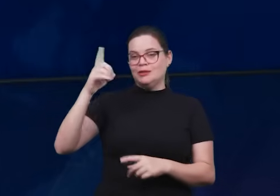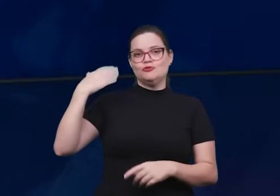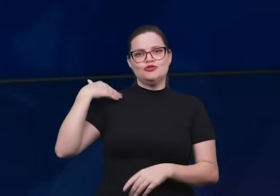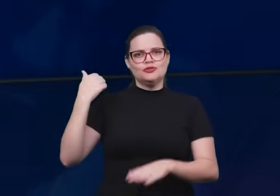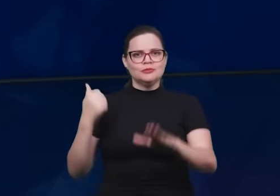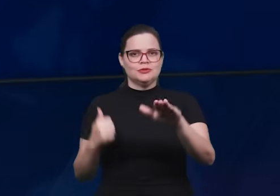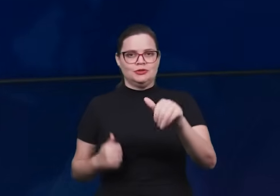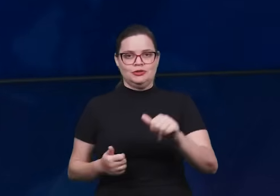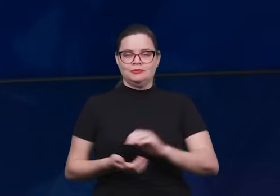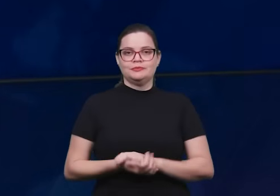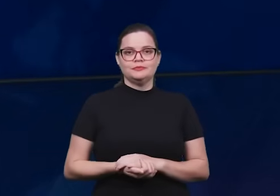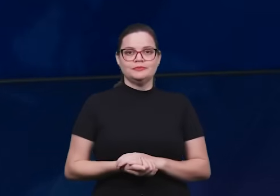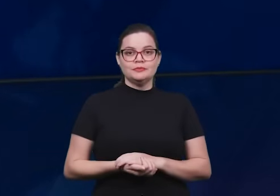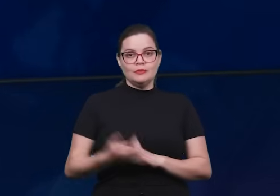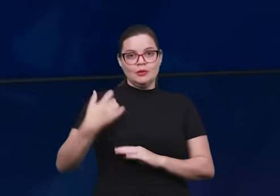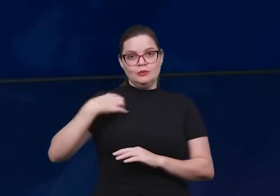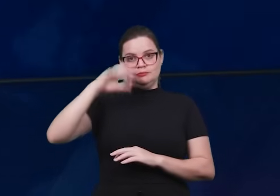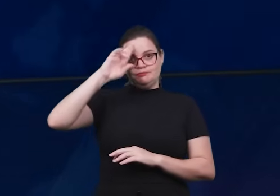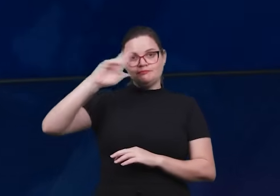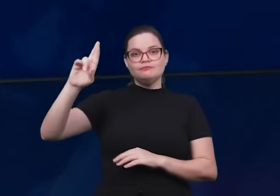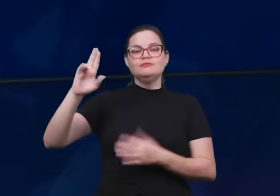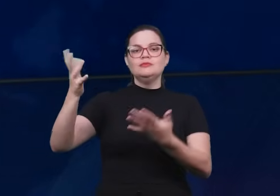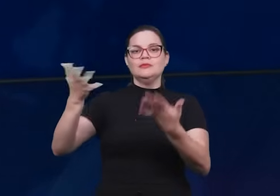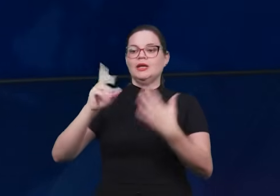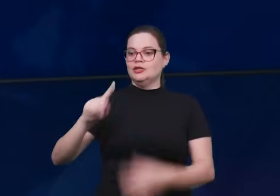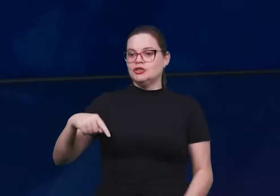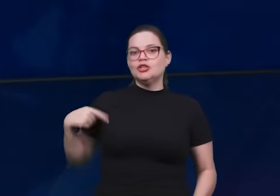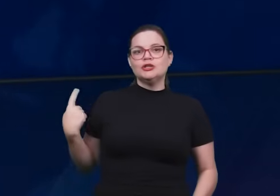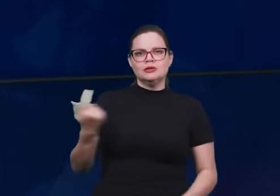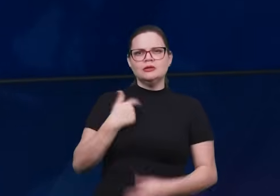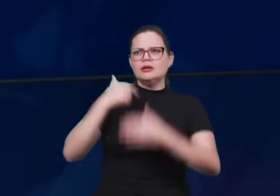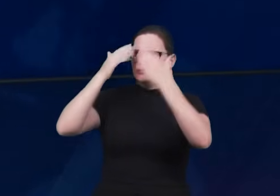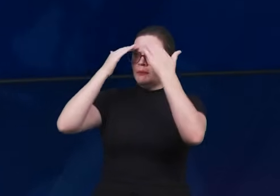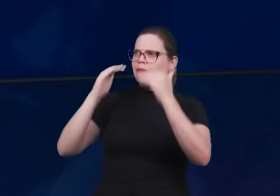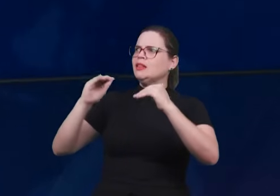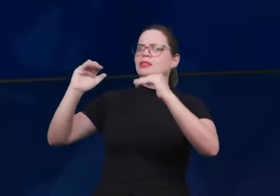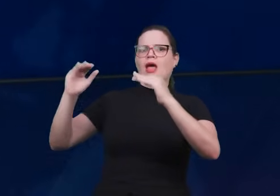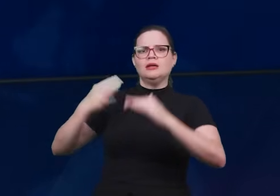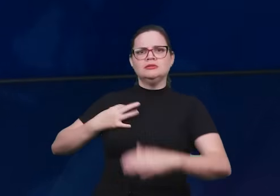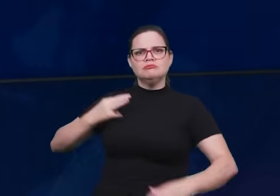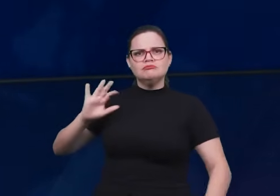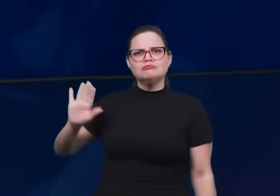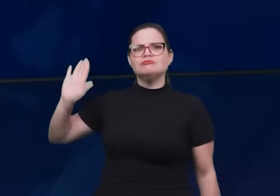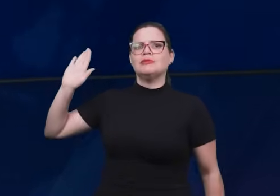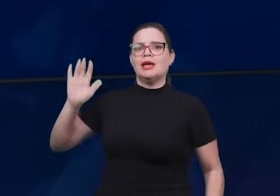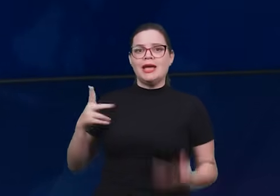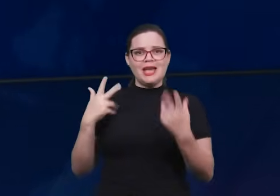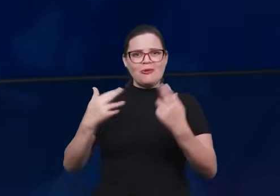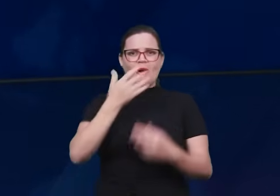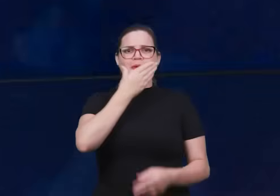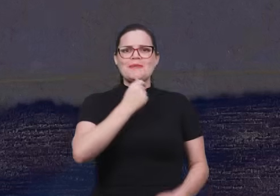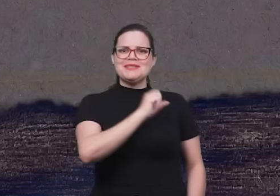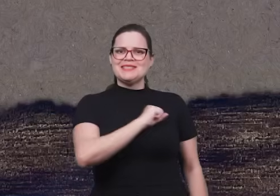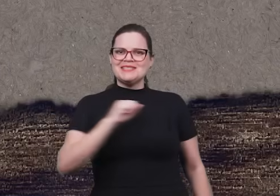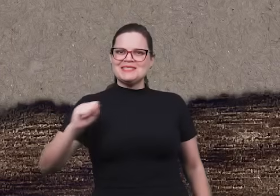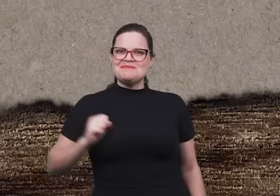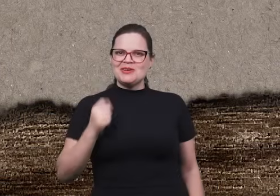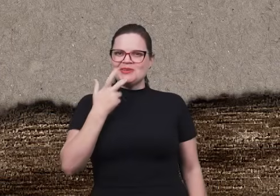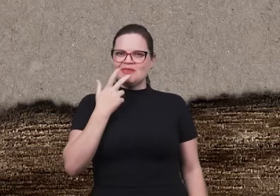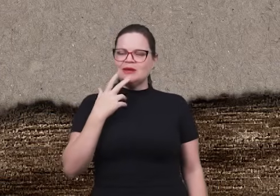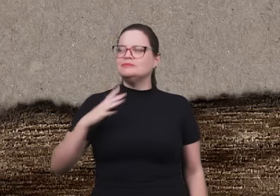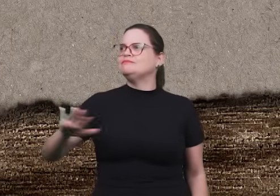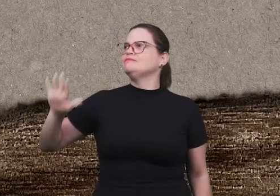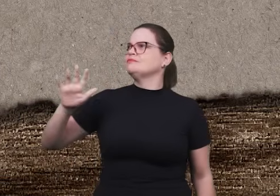chamado de Deus. O Senhor quer que respondamos ao seu chamado, como Samuel respondeu e